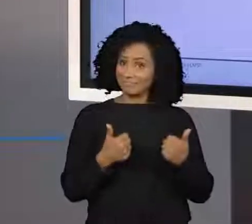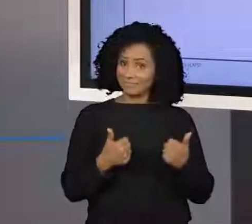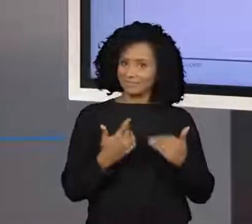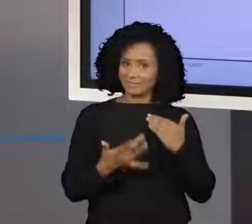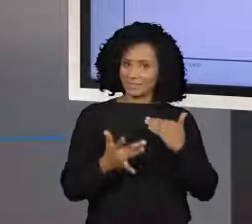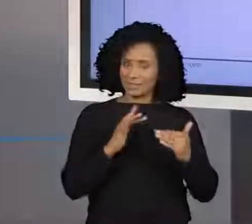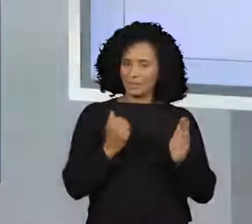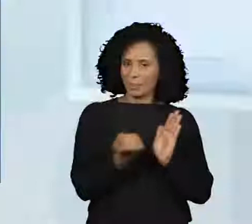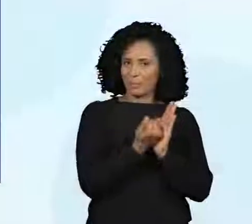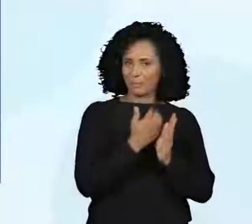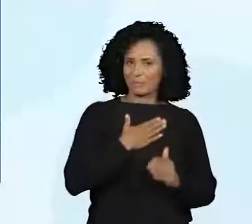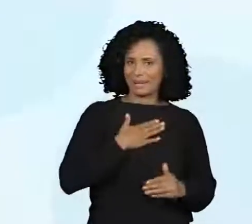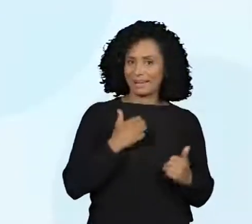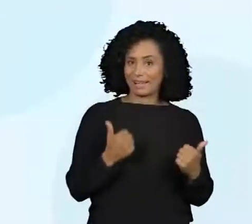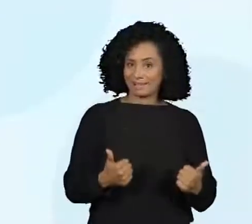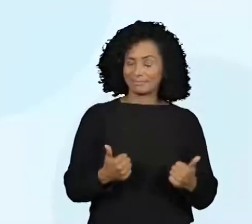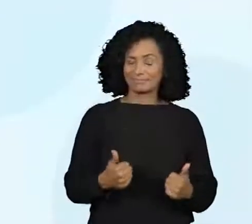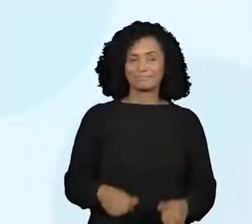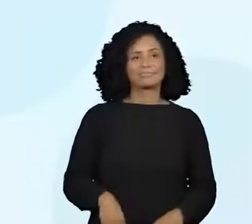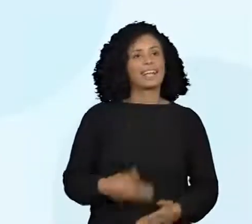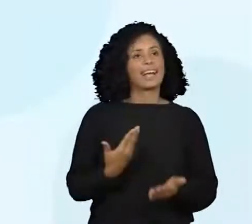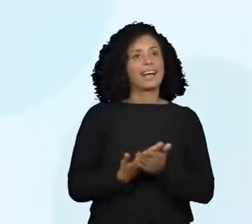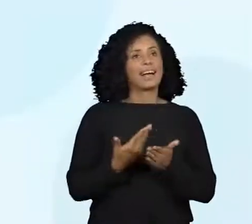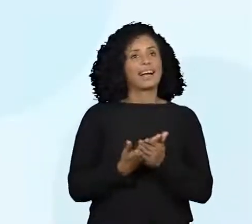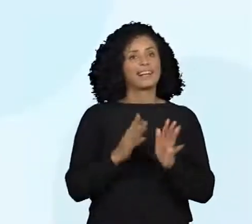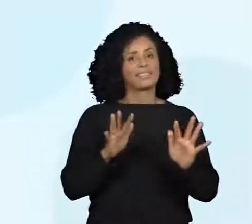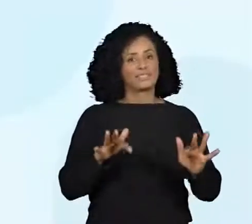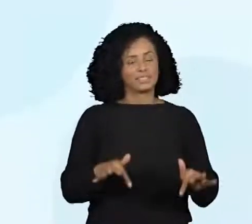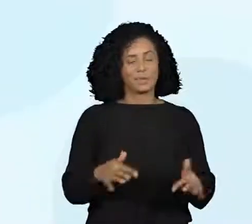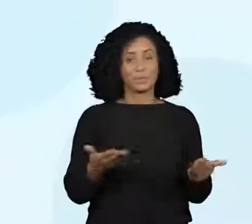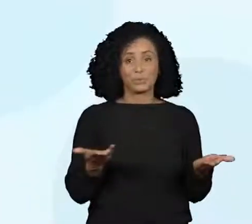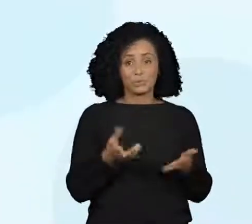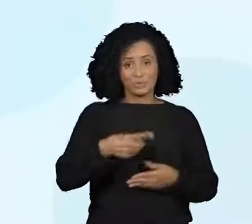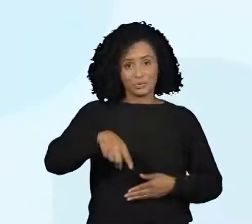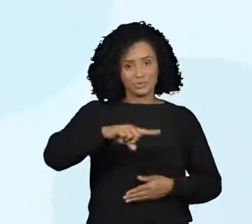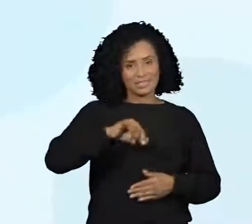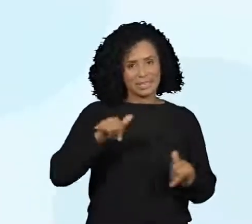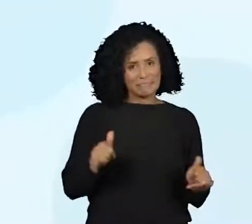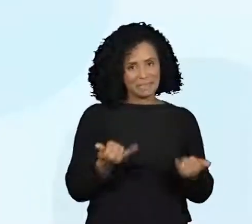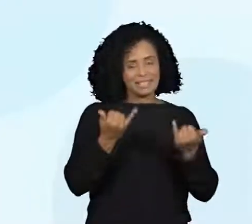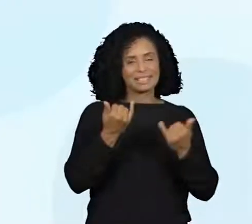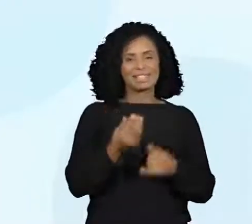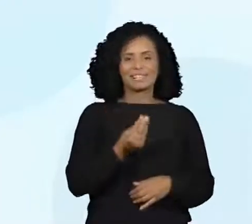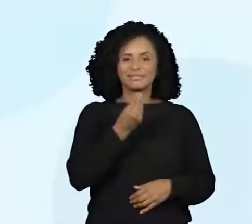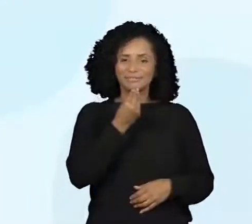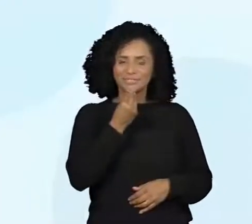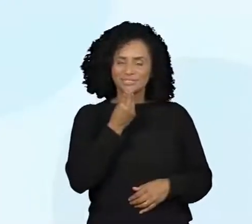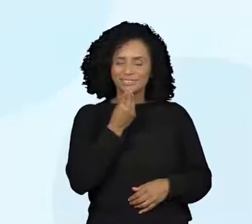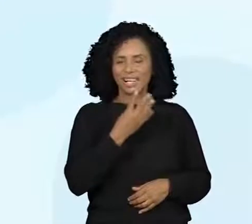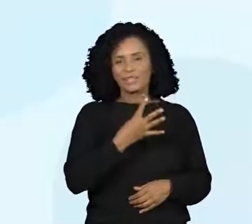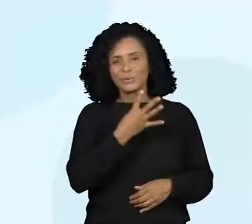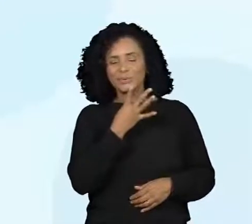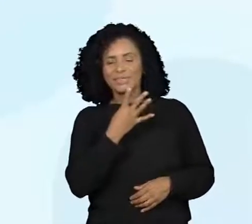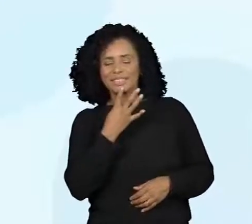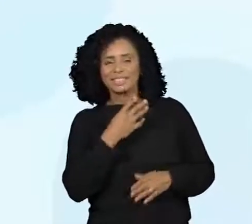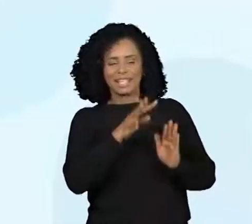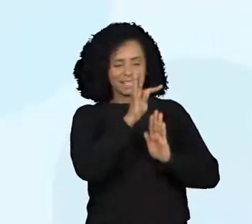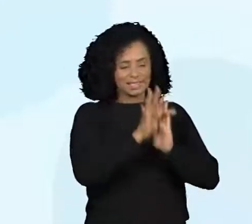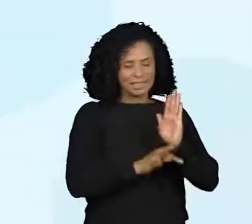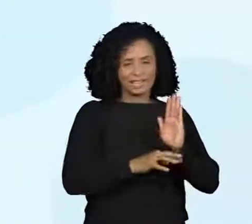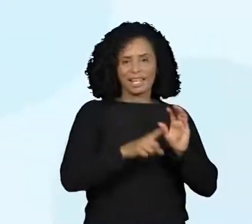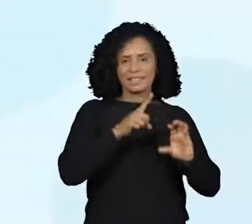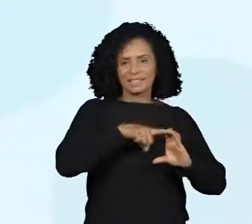Estamos chegando aqui no finalzinho da aula. Hoje tivemos a oportunidade de ler um texto de